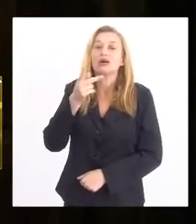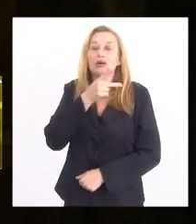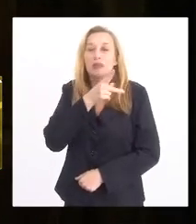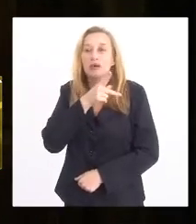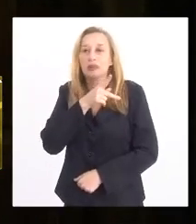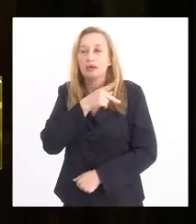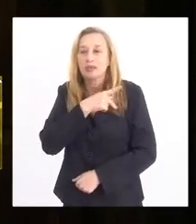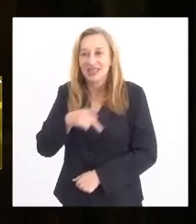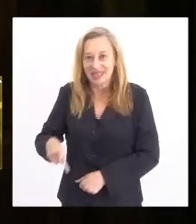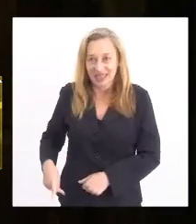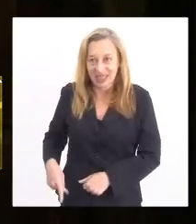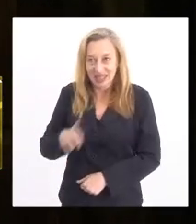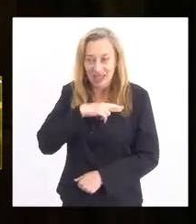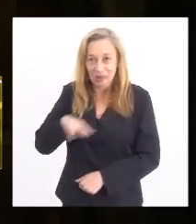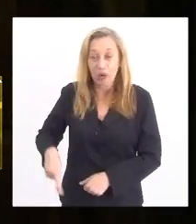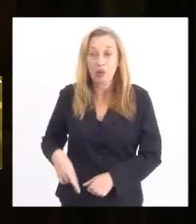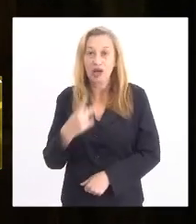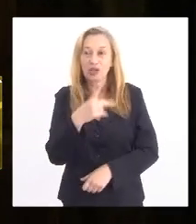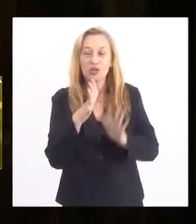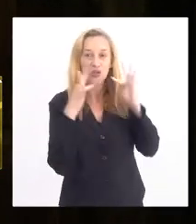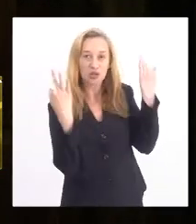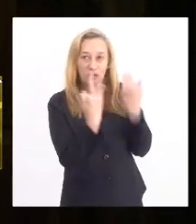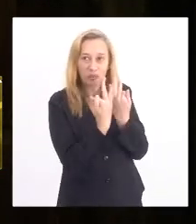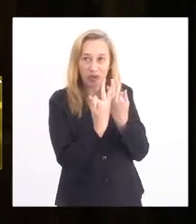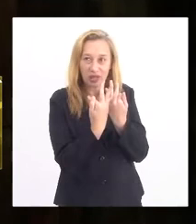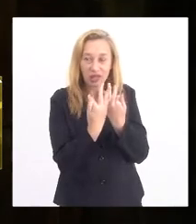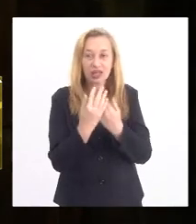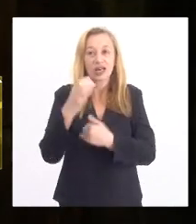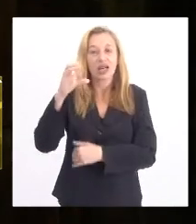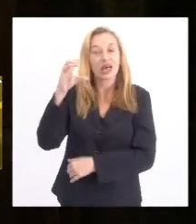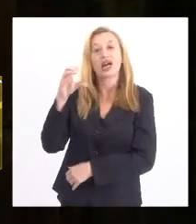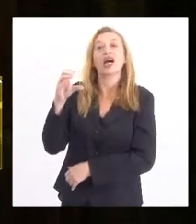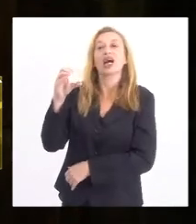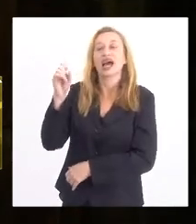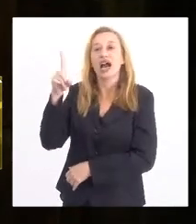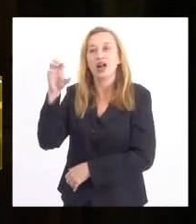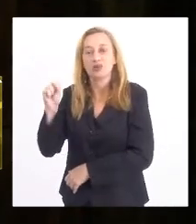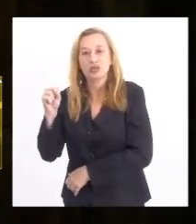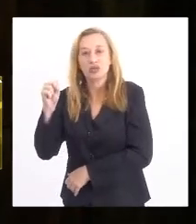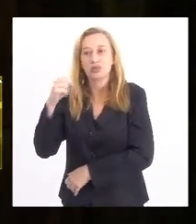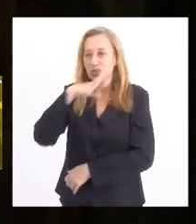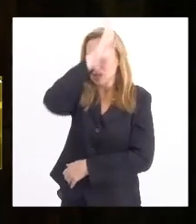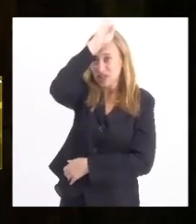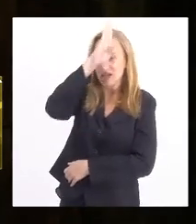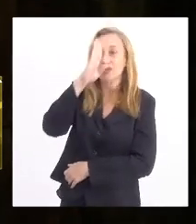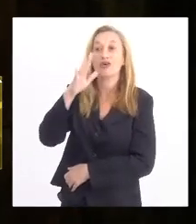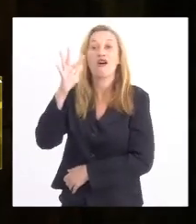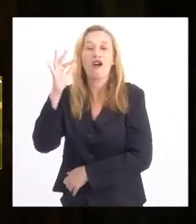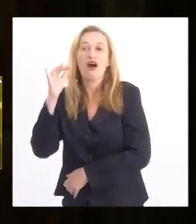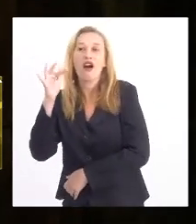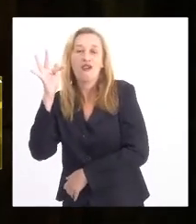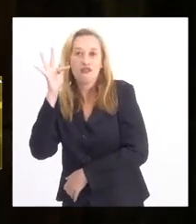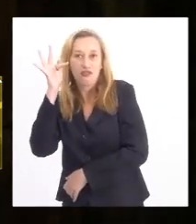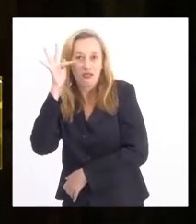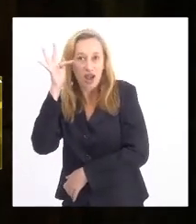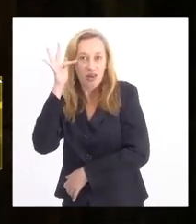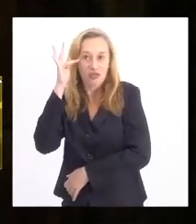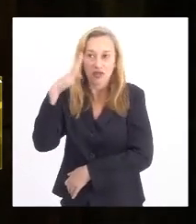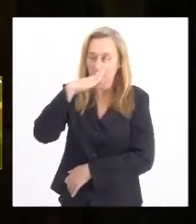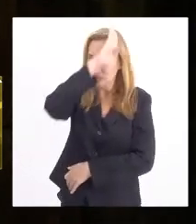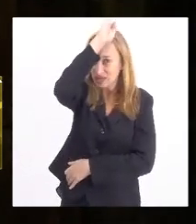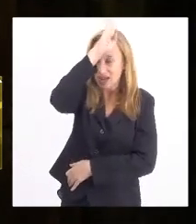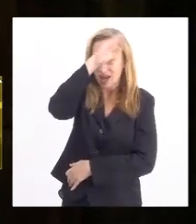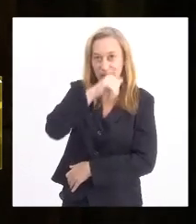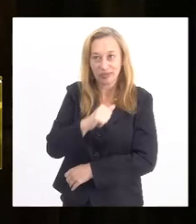república sua família Carlos bolsonaro Vereador aqui do Rio de Janeiro Flávio bolsonaro Deputado